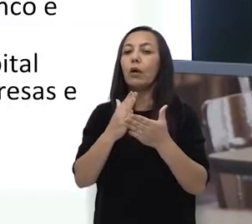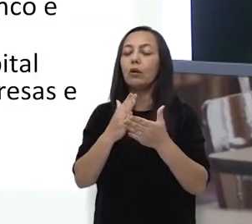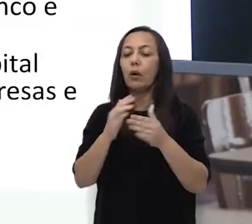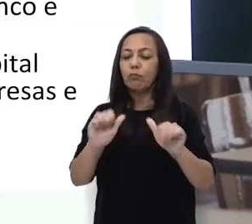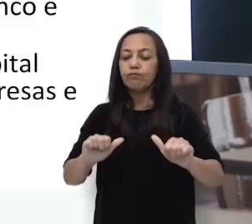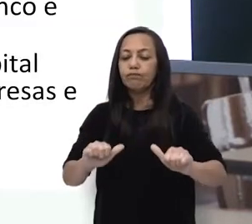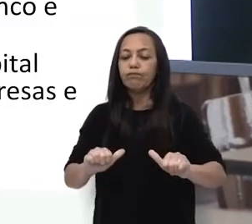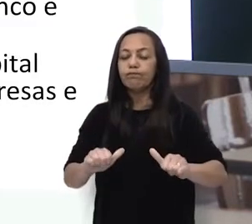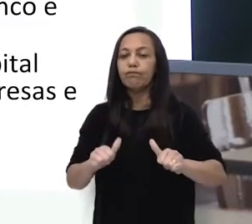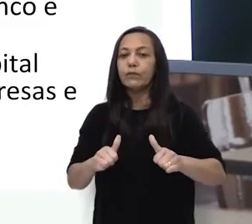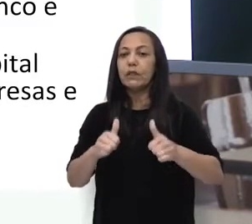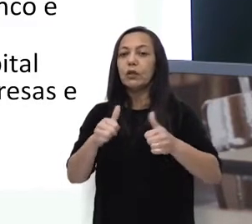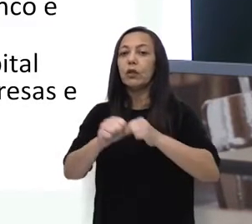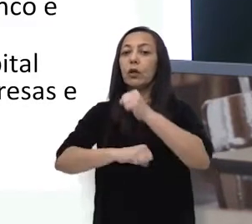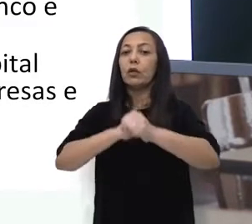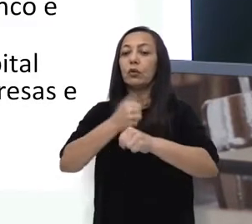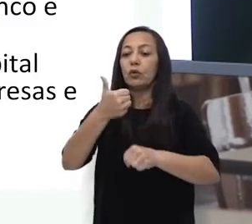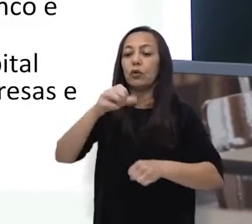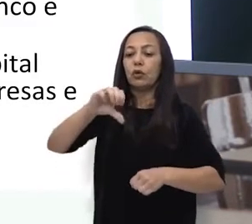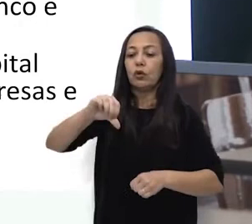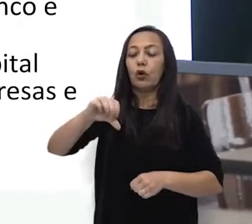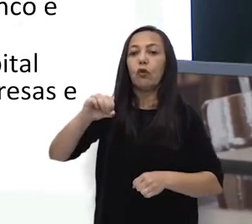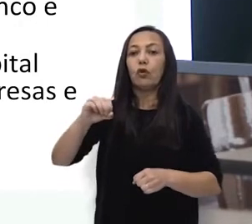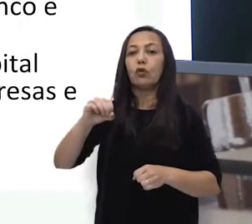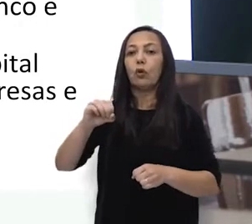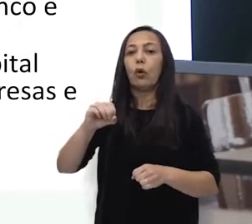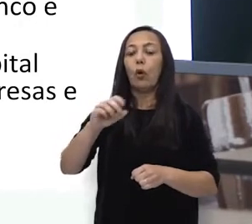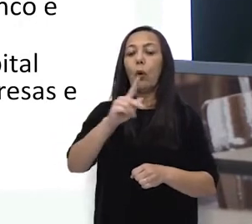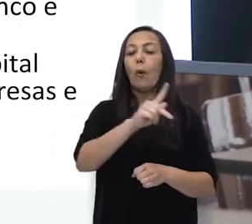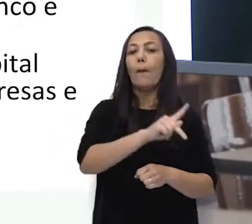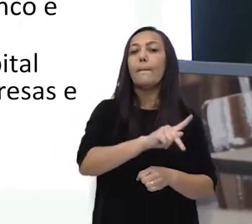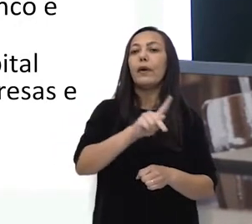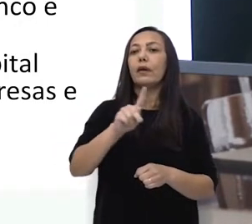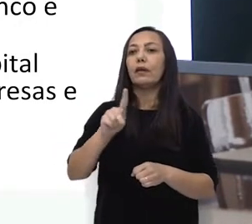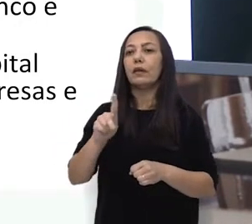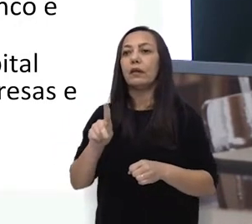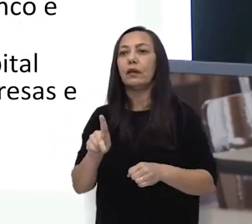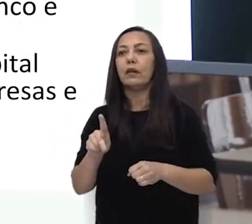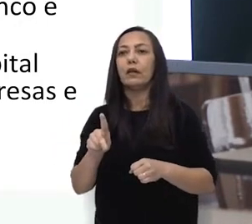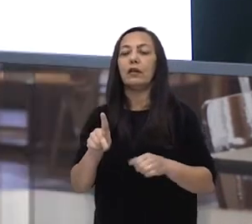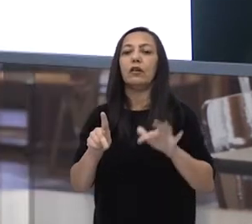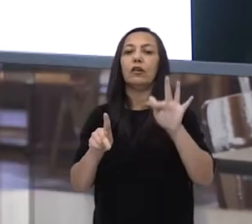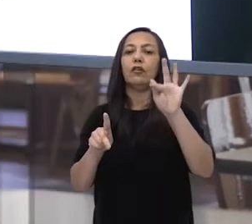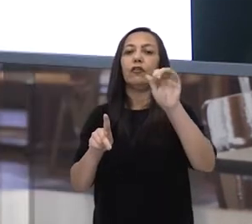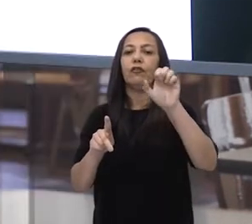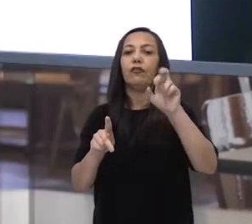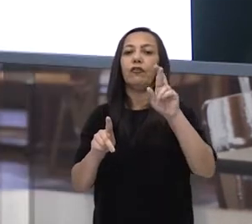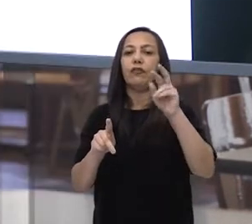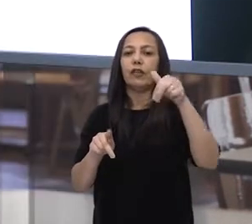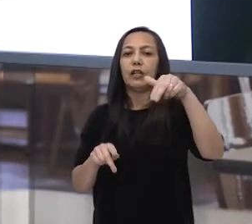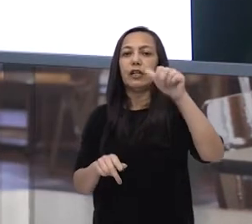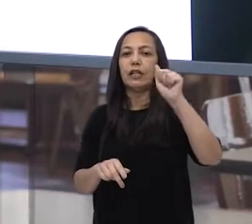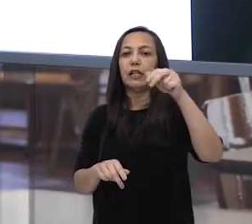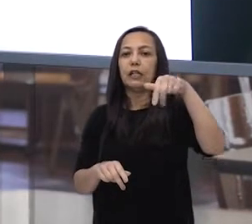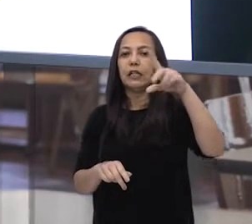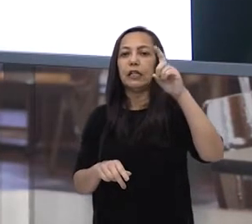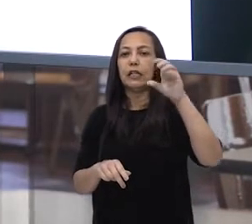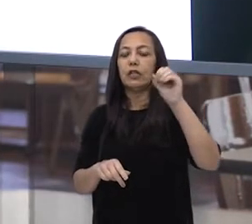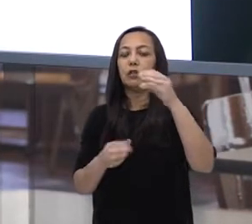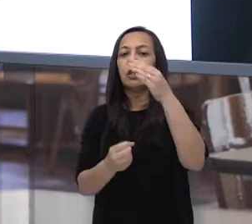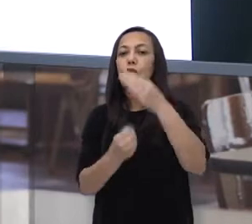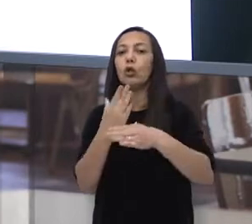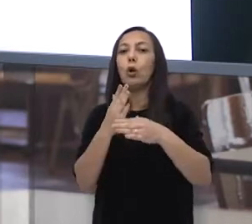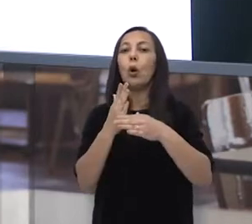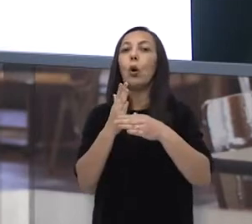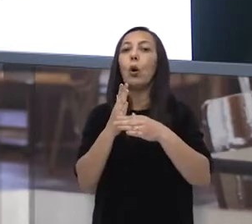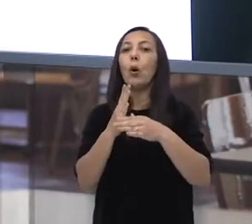anos 90, com os presidentes Fernando Collor e Itamar Franco, e principalmente Fernando Henrique Cardoso, com a criação do Plano Real. Então